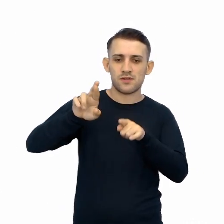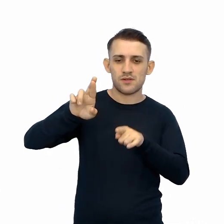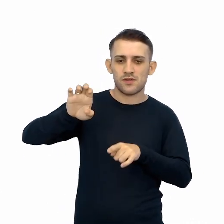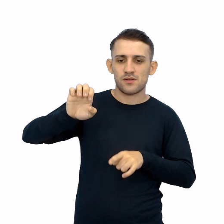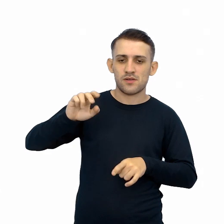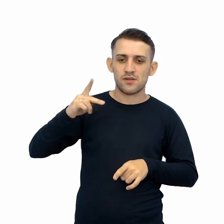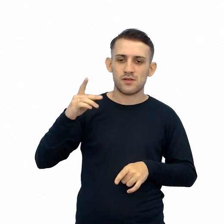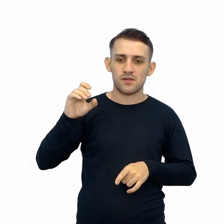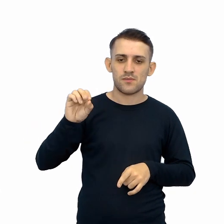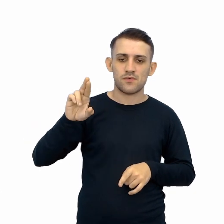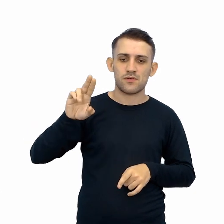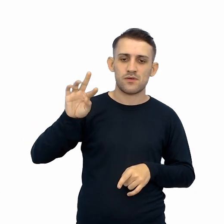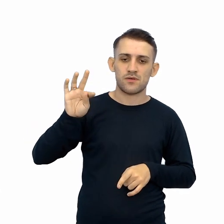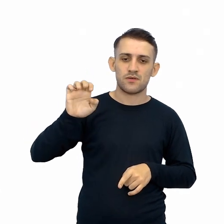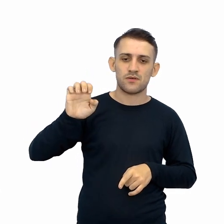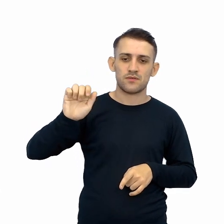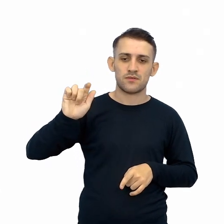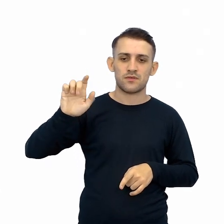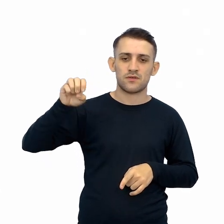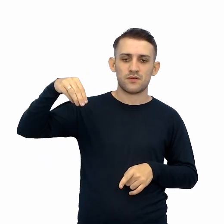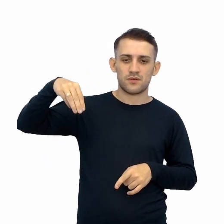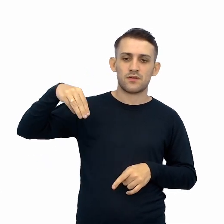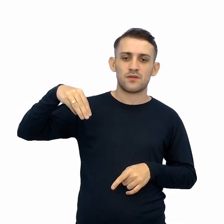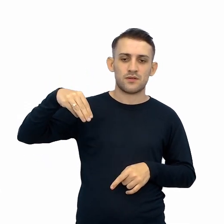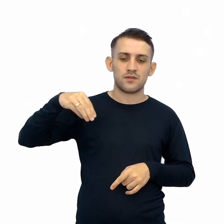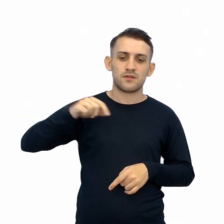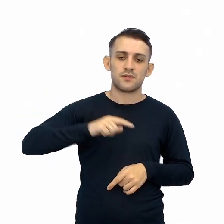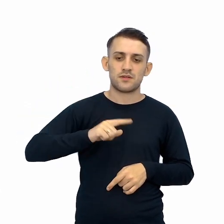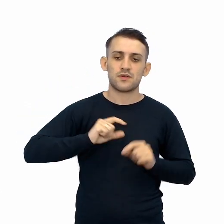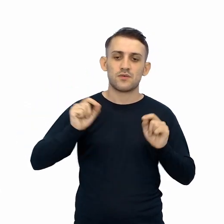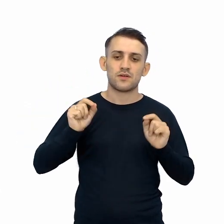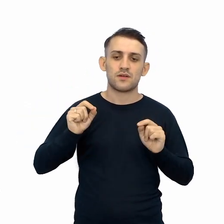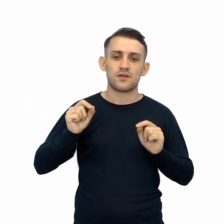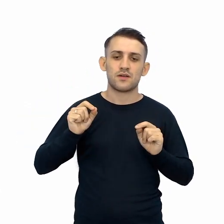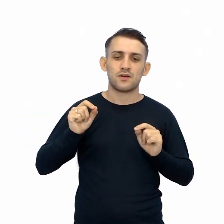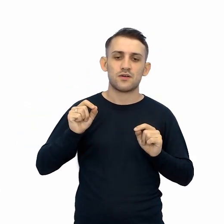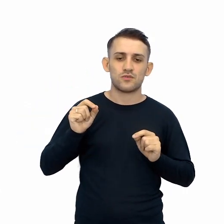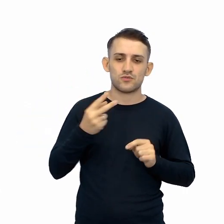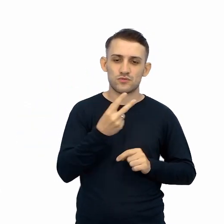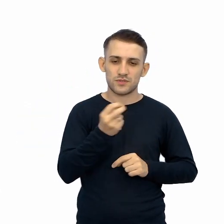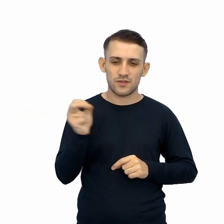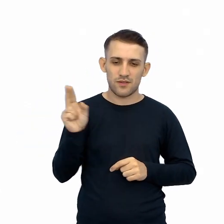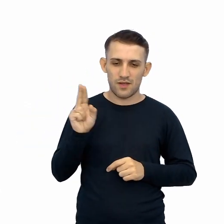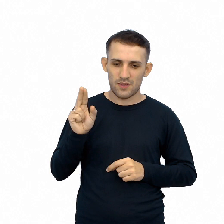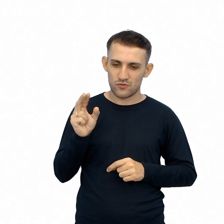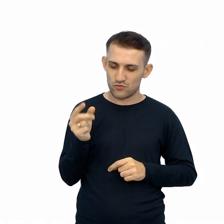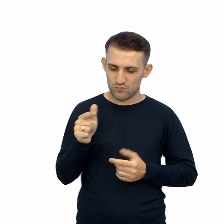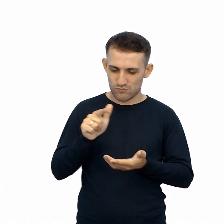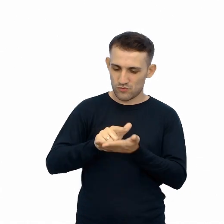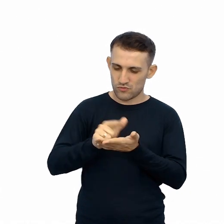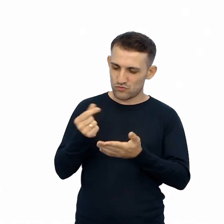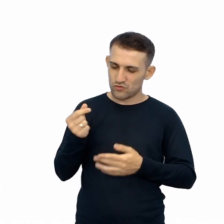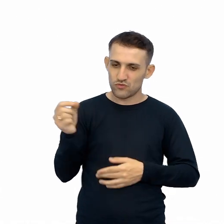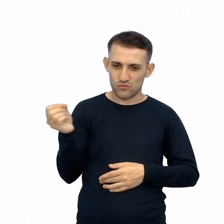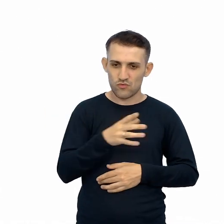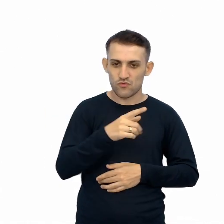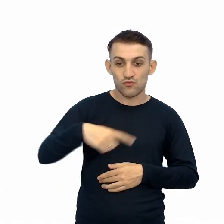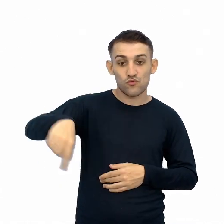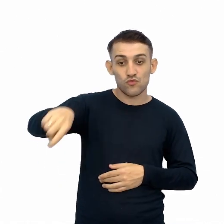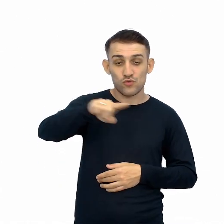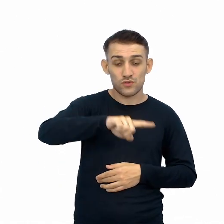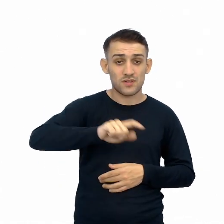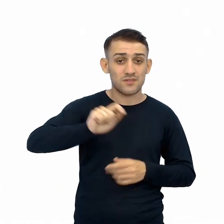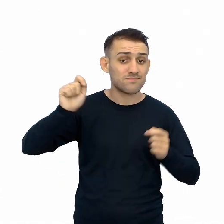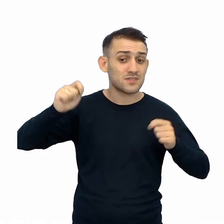né, ambas são sobre a então nova cédula de R$ 200, vocês já